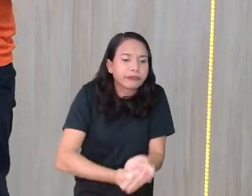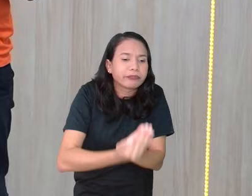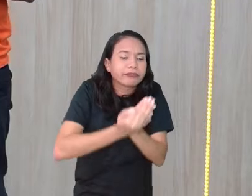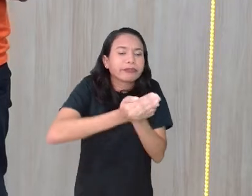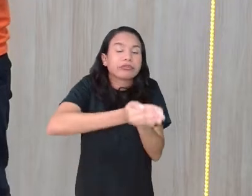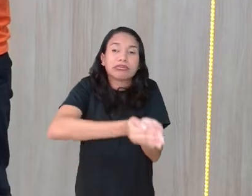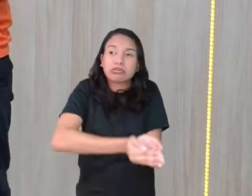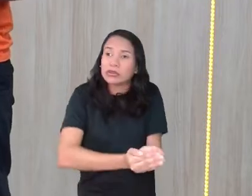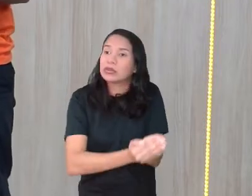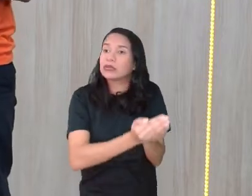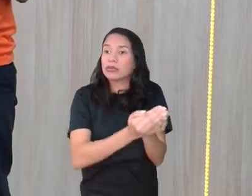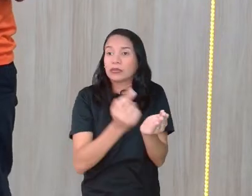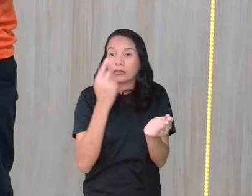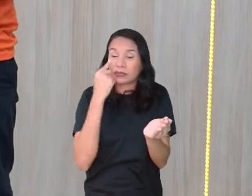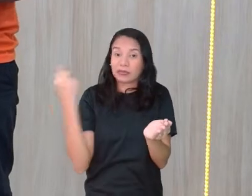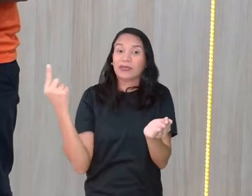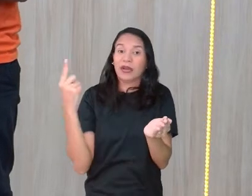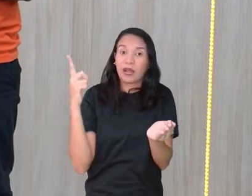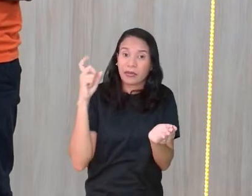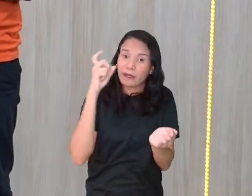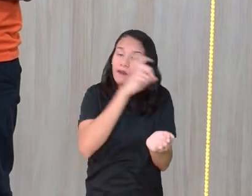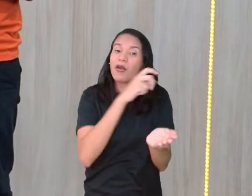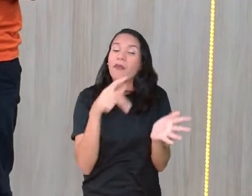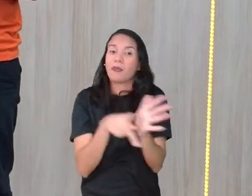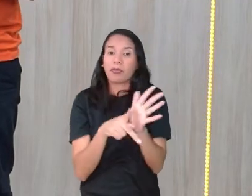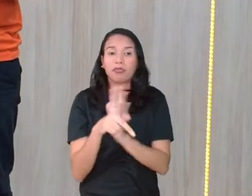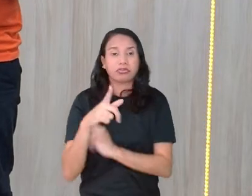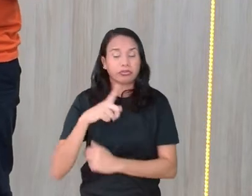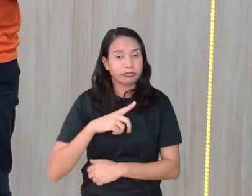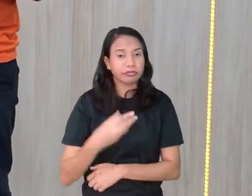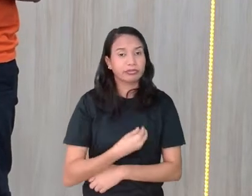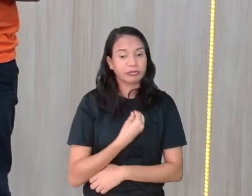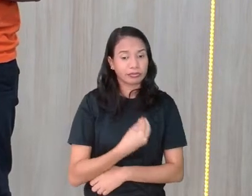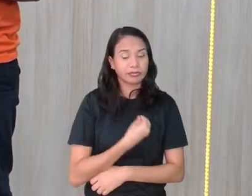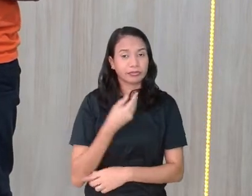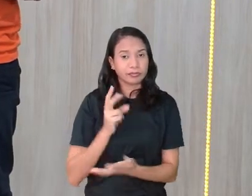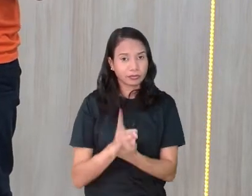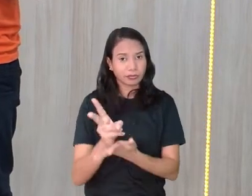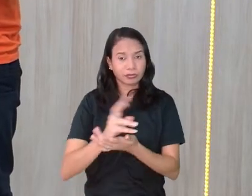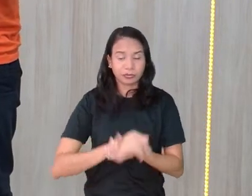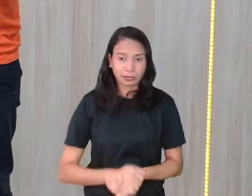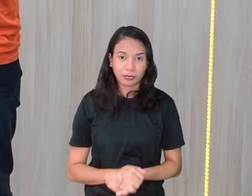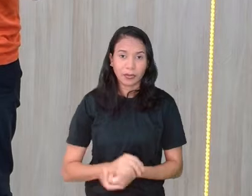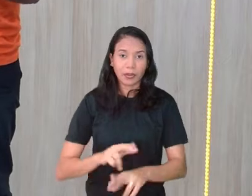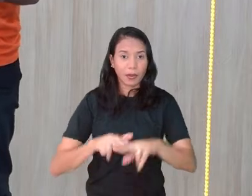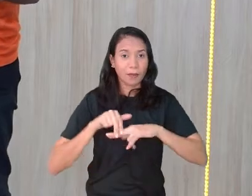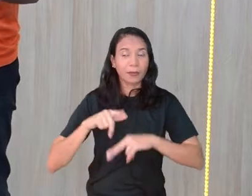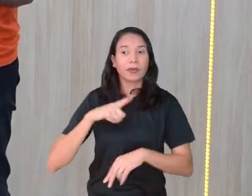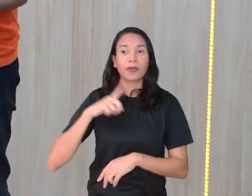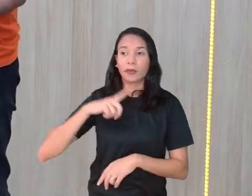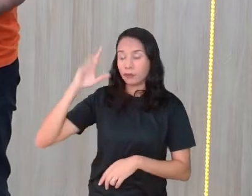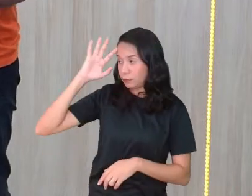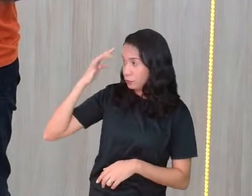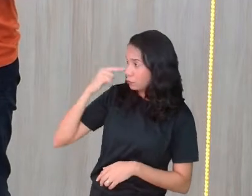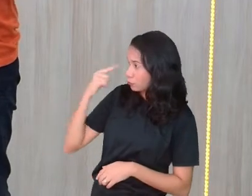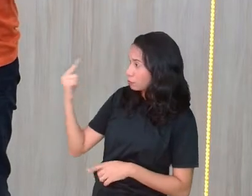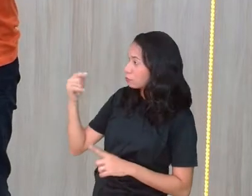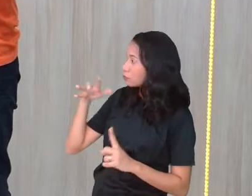condições insalubres, né? Difíceis de se sobreviver. Então, essas eram as consequências.